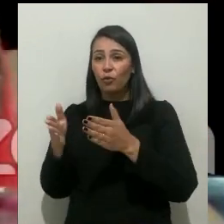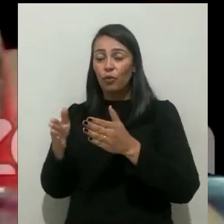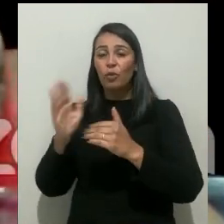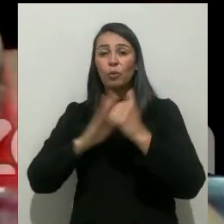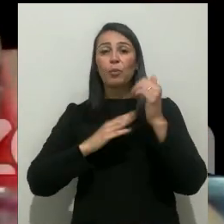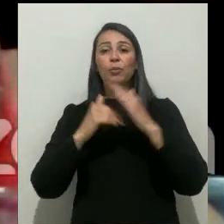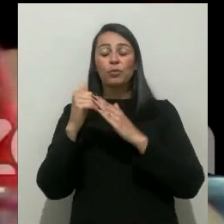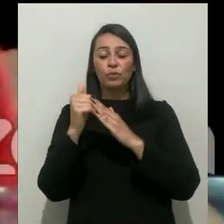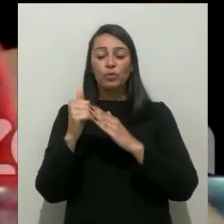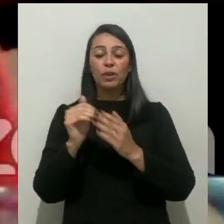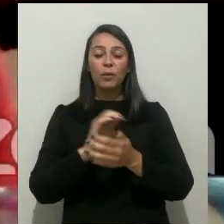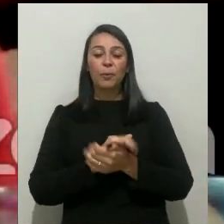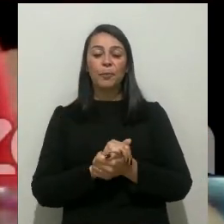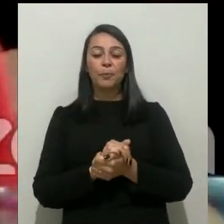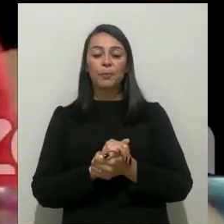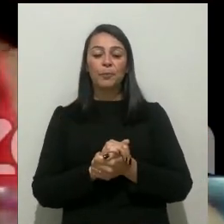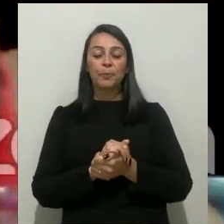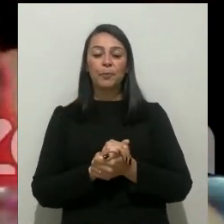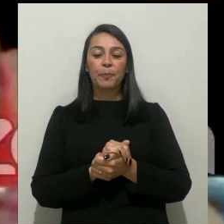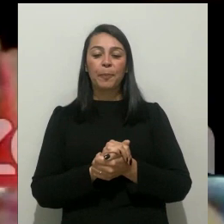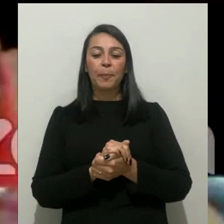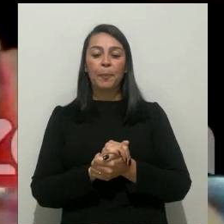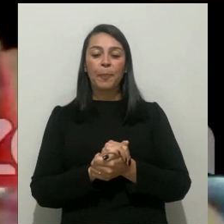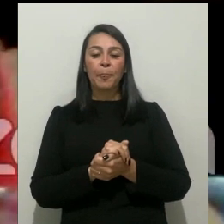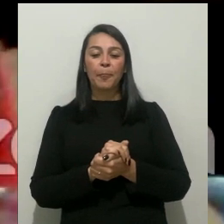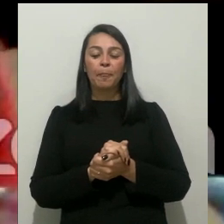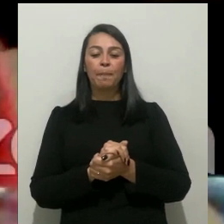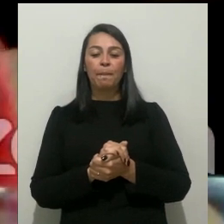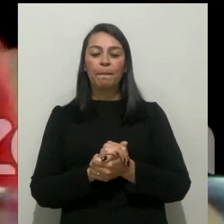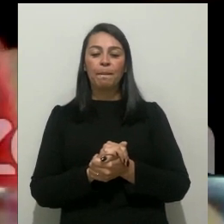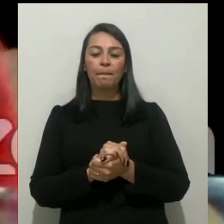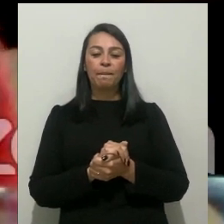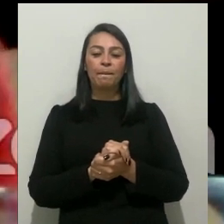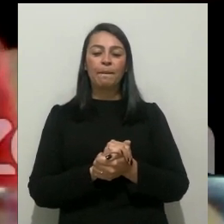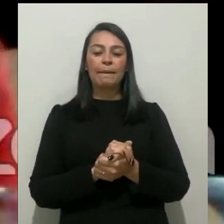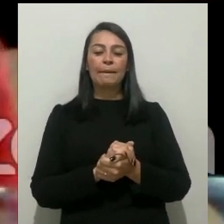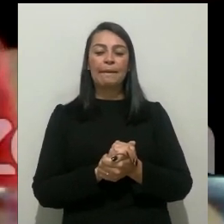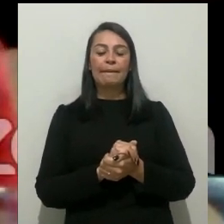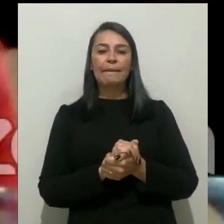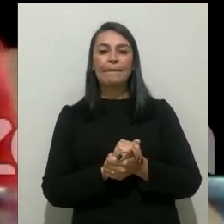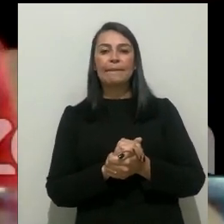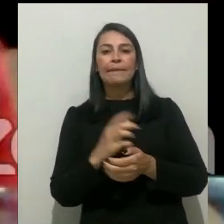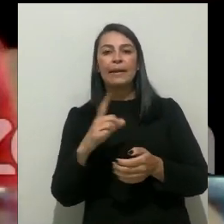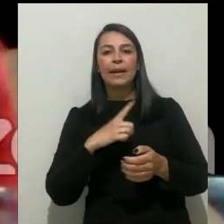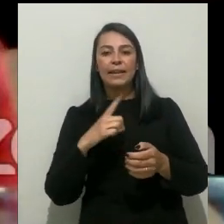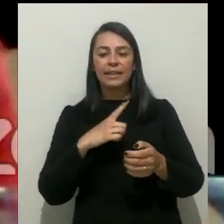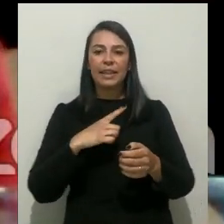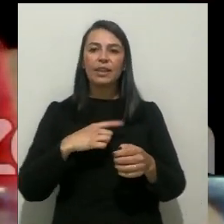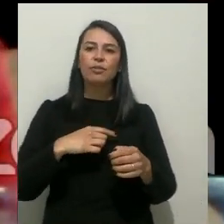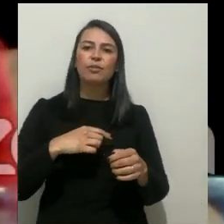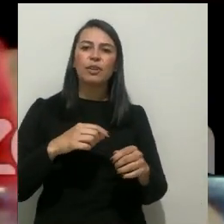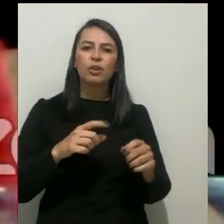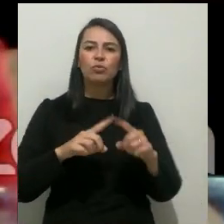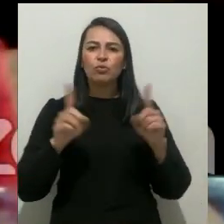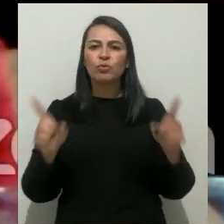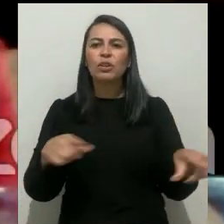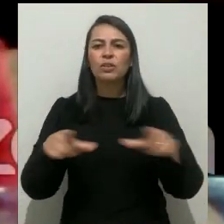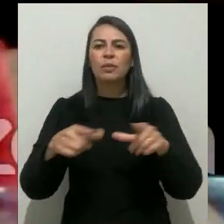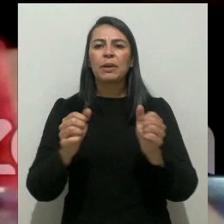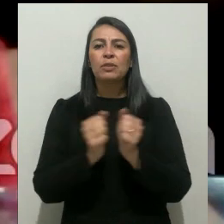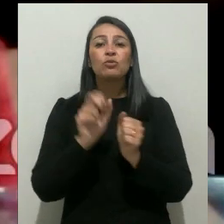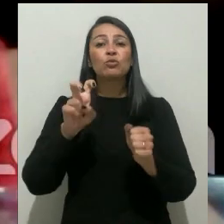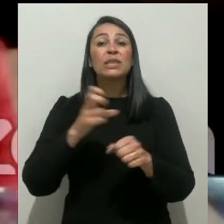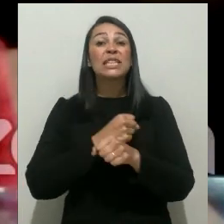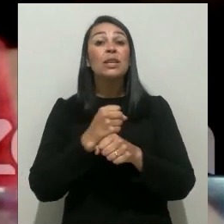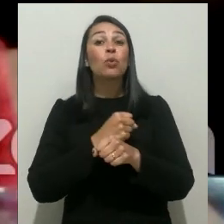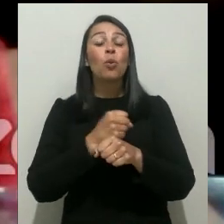sócio de outros parceiros, tal. Ele foi para a obra, colocou um barraquinho de madeira do lado do barracão dos operários e ficou lá os